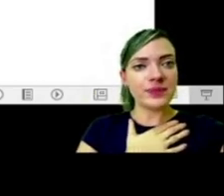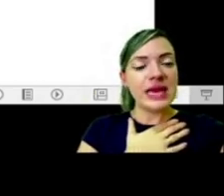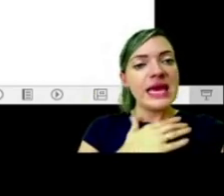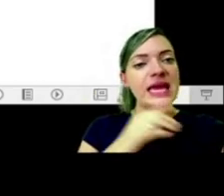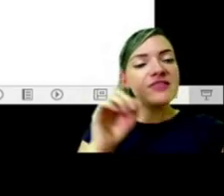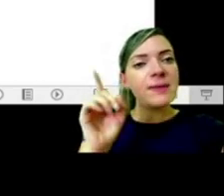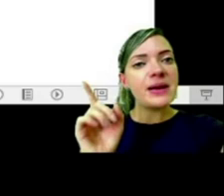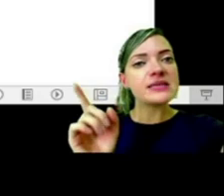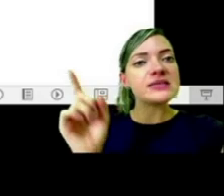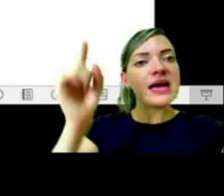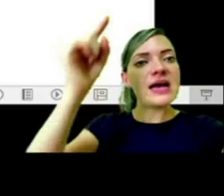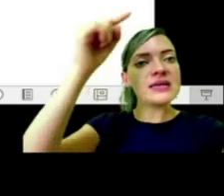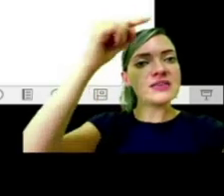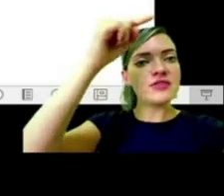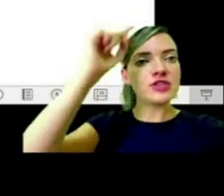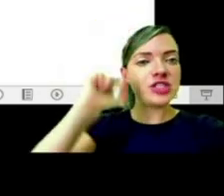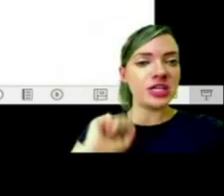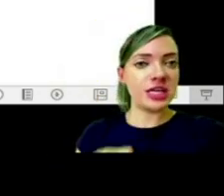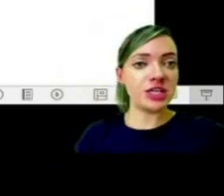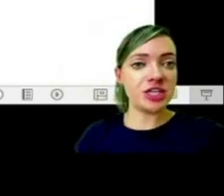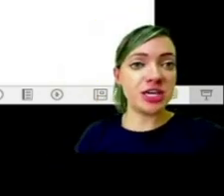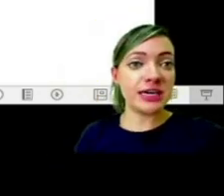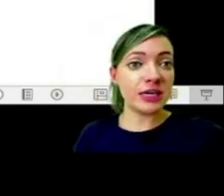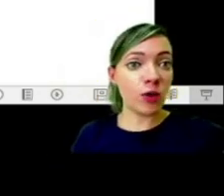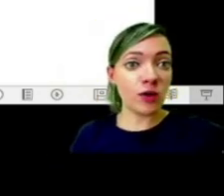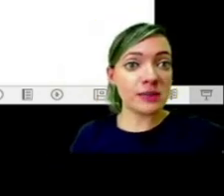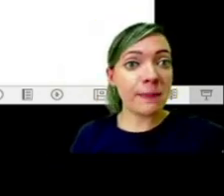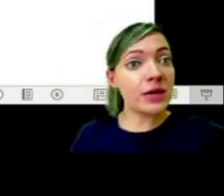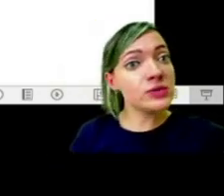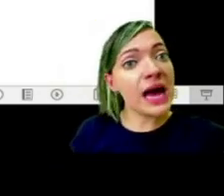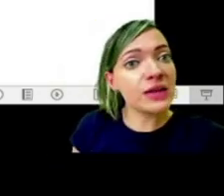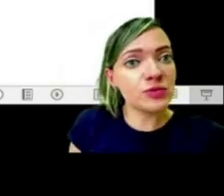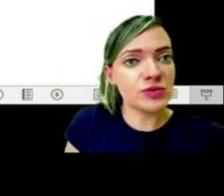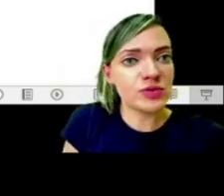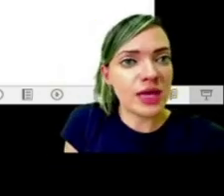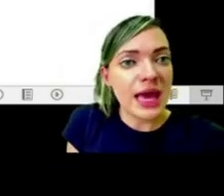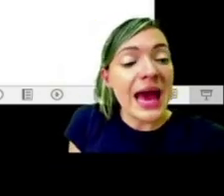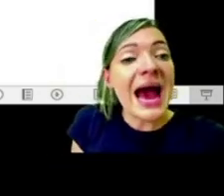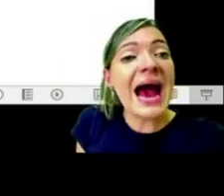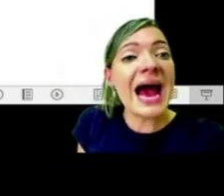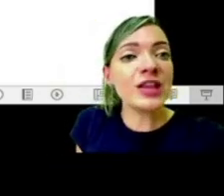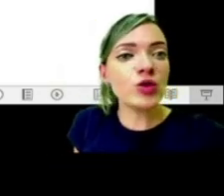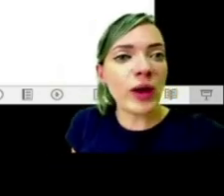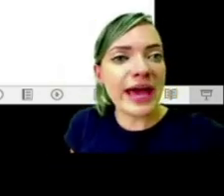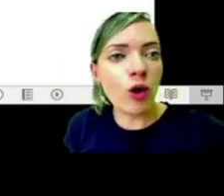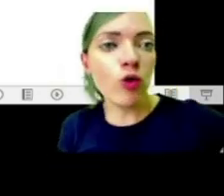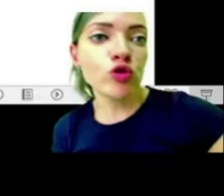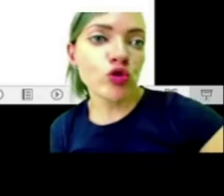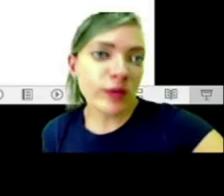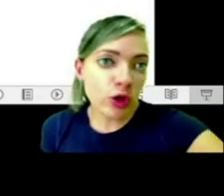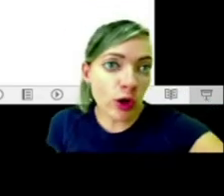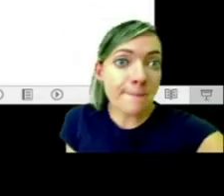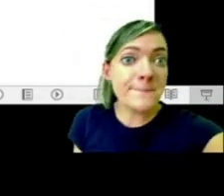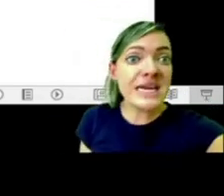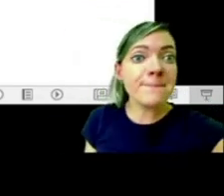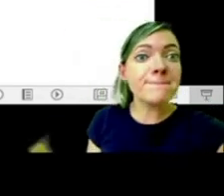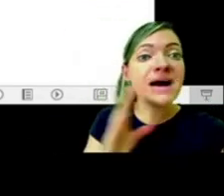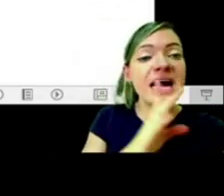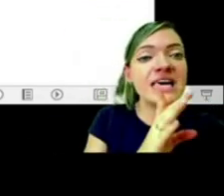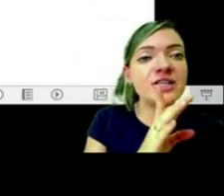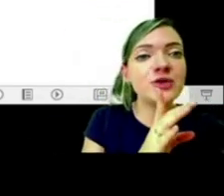autoalimentação. Ele vai passar essa fonte de energia, glicose, para os ratos. Rato é